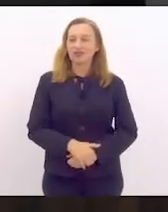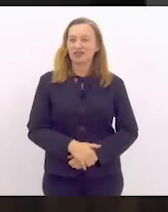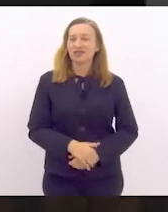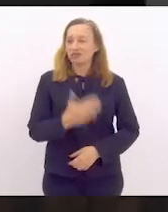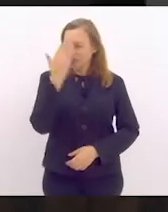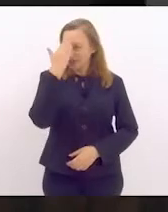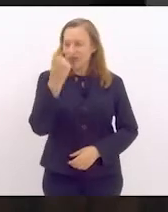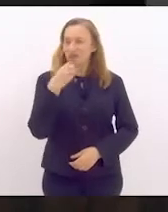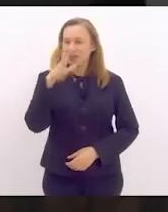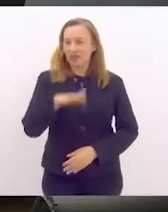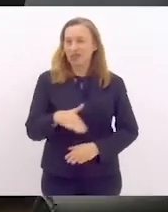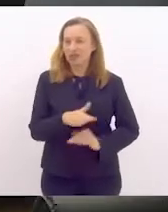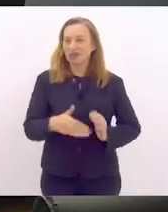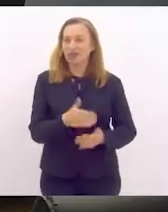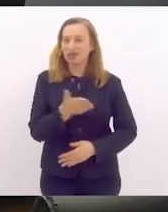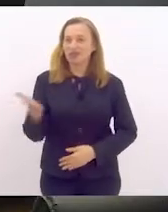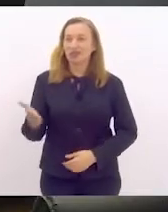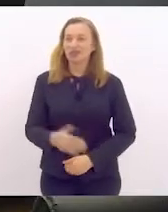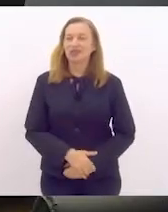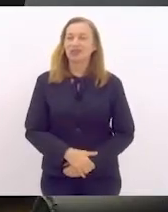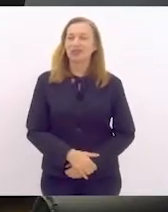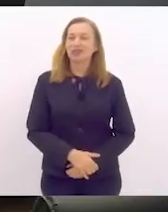Obrigado, boa tarde a todas e todos.